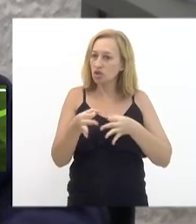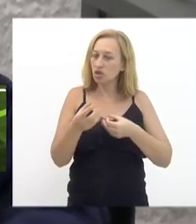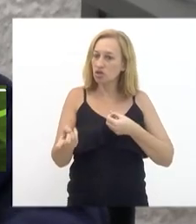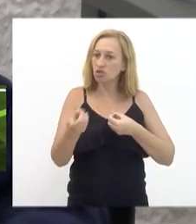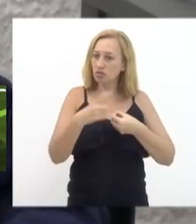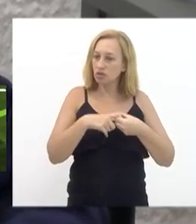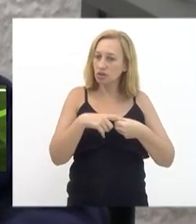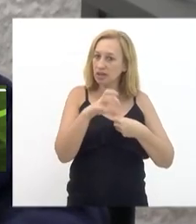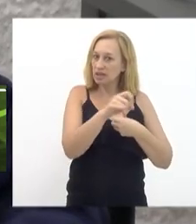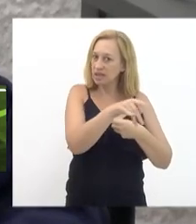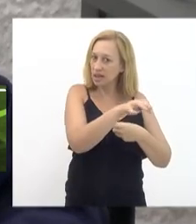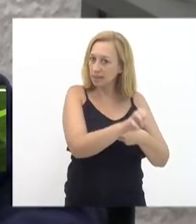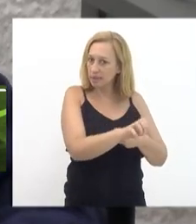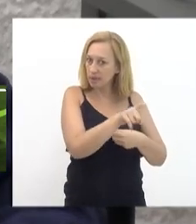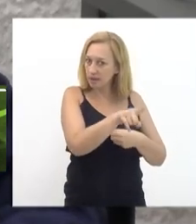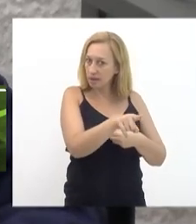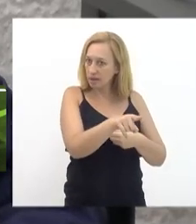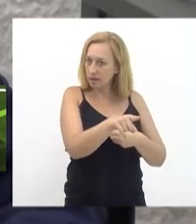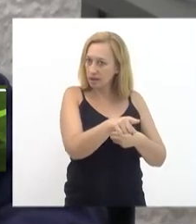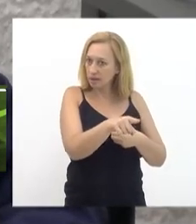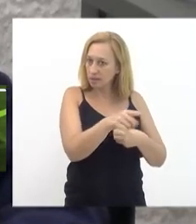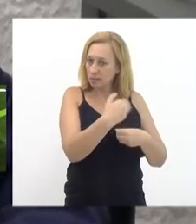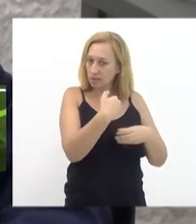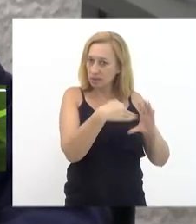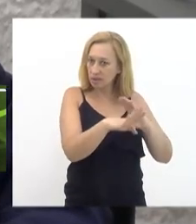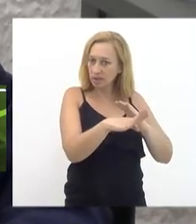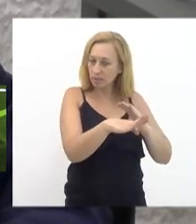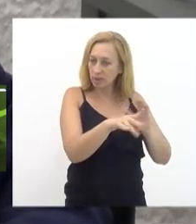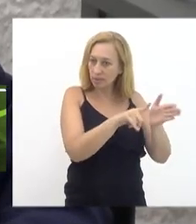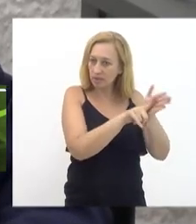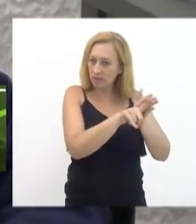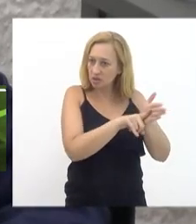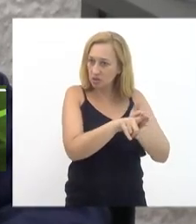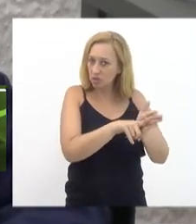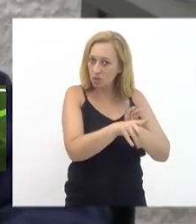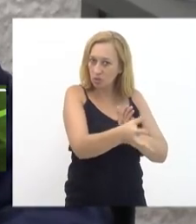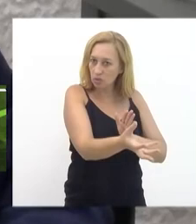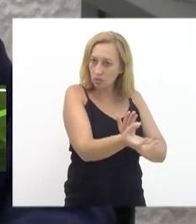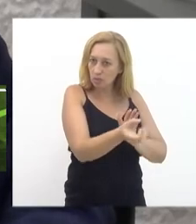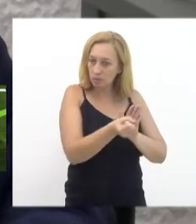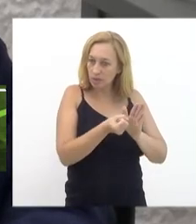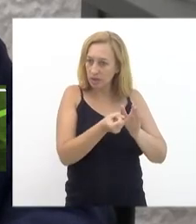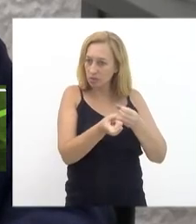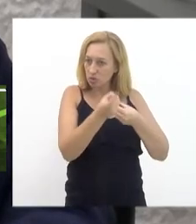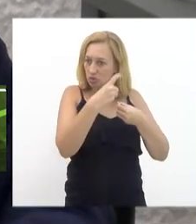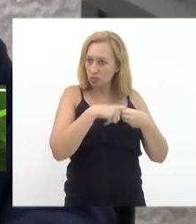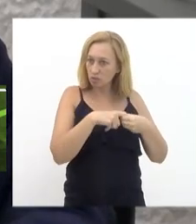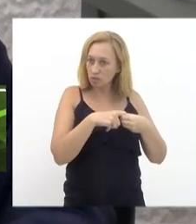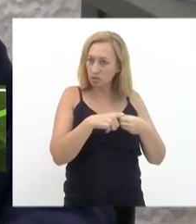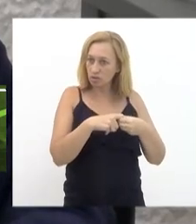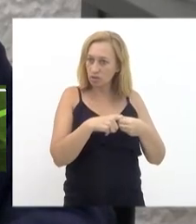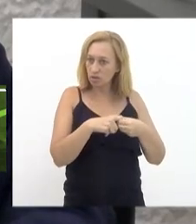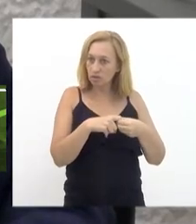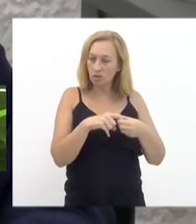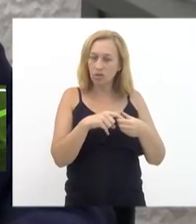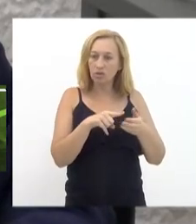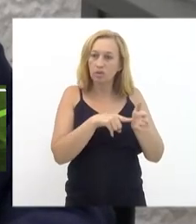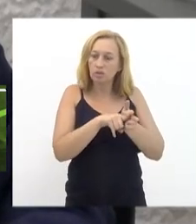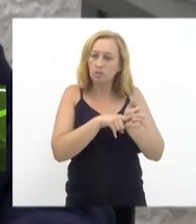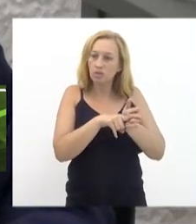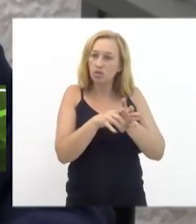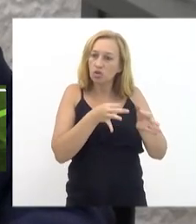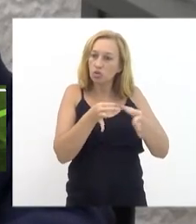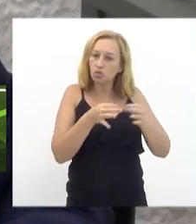projeto tava na cidade tinha sido mandado para lá para análises nós trouxemos ele de volta refizemos